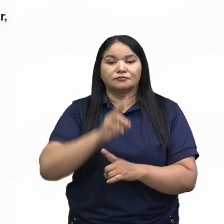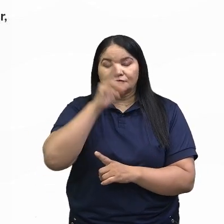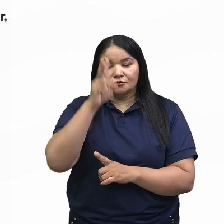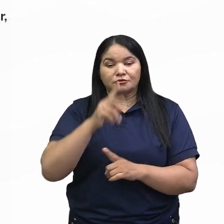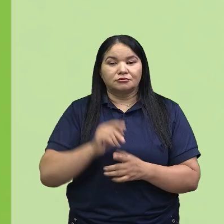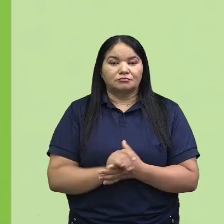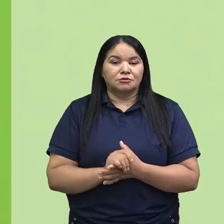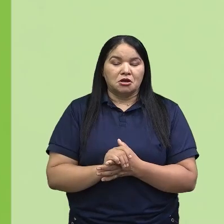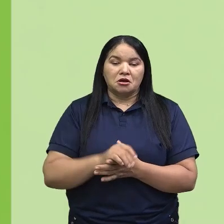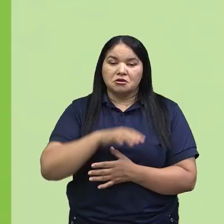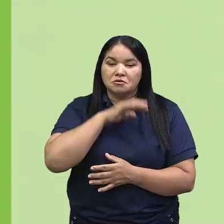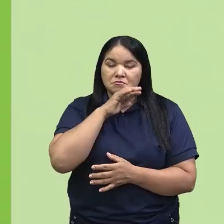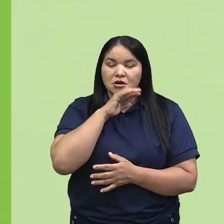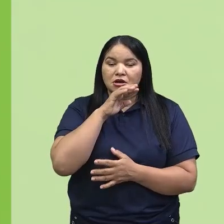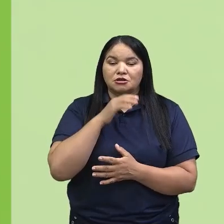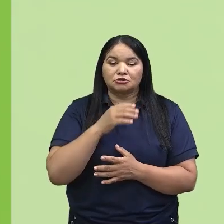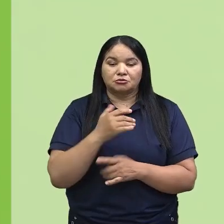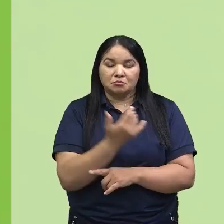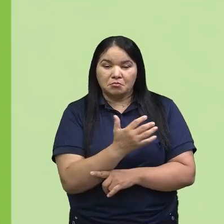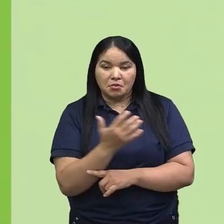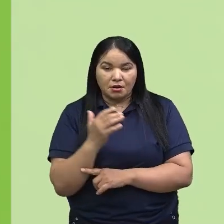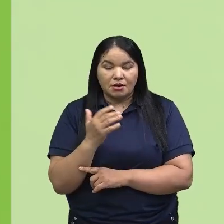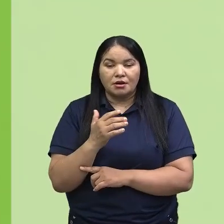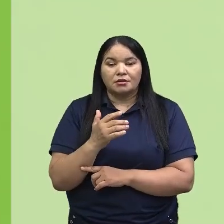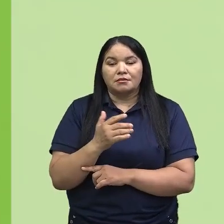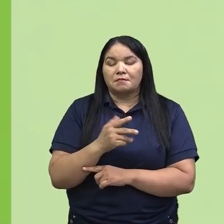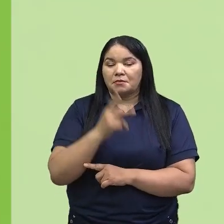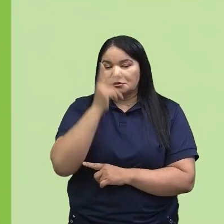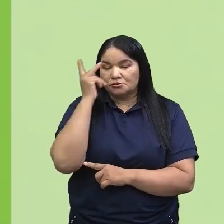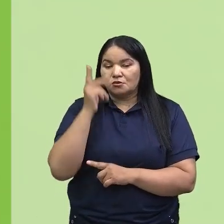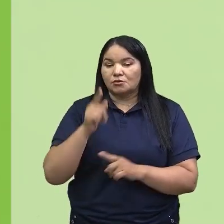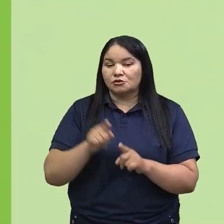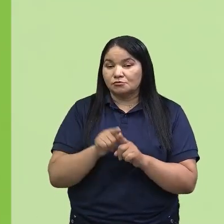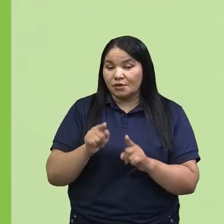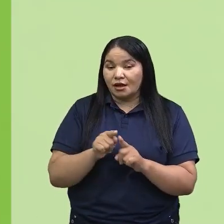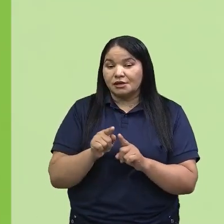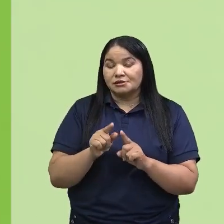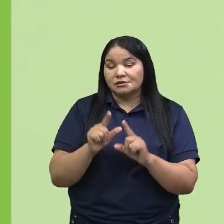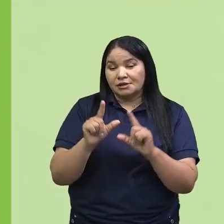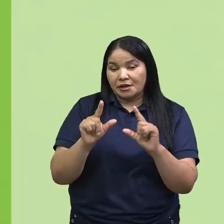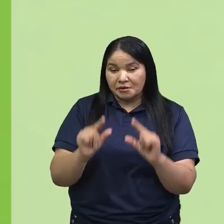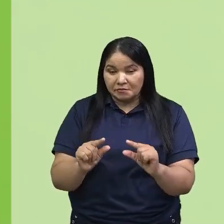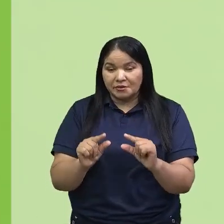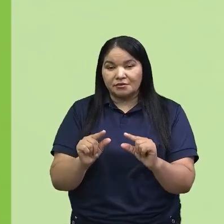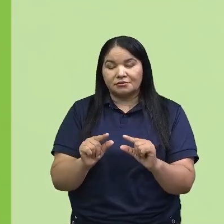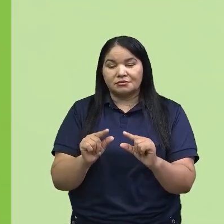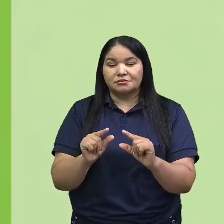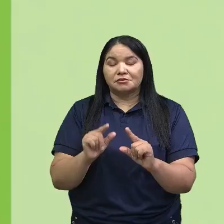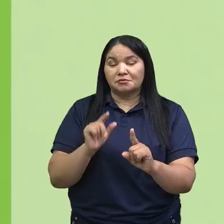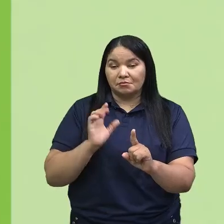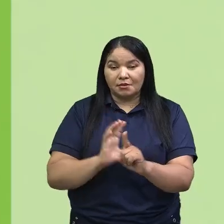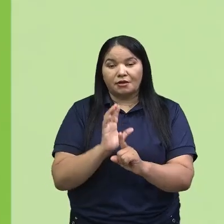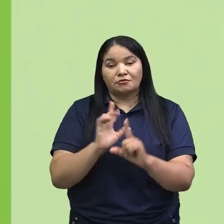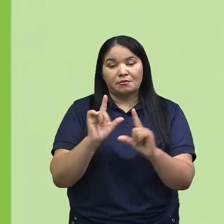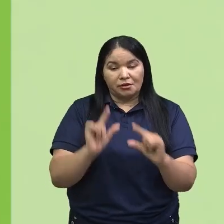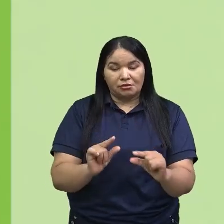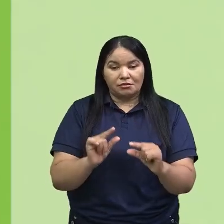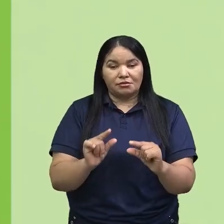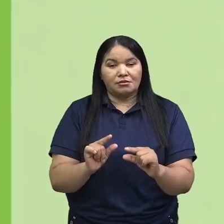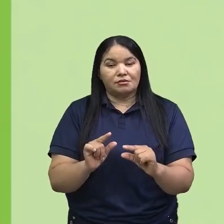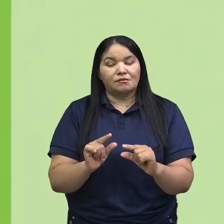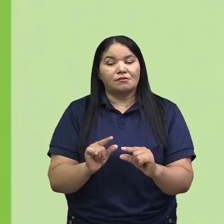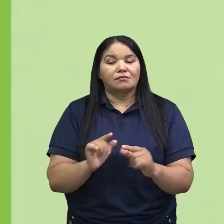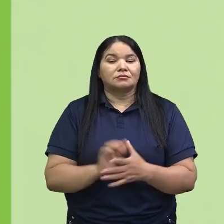animais, plantas, em pessoas, né? Mas é menos do que as